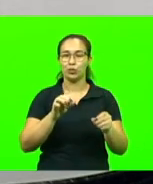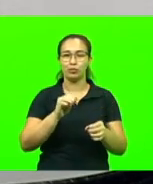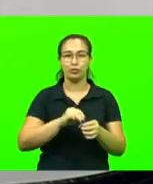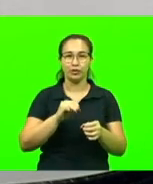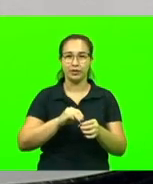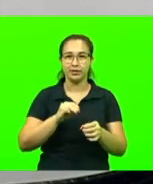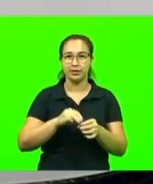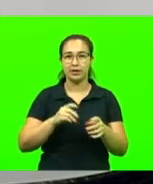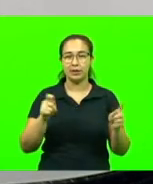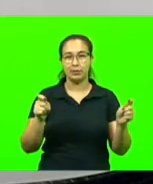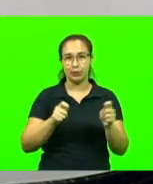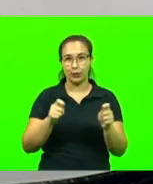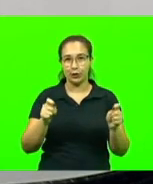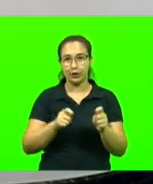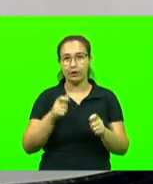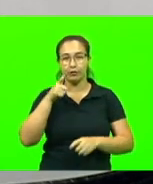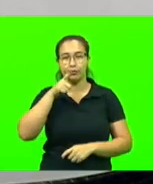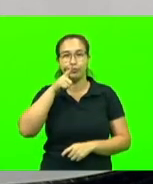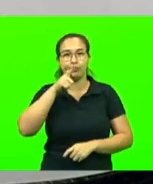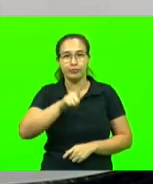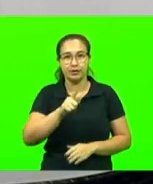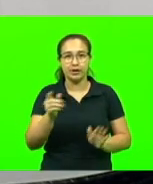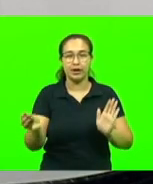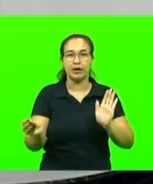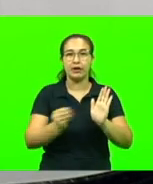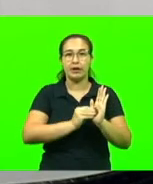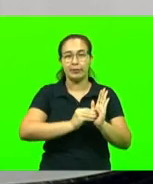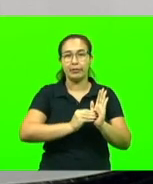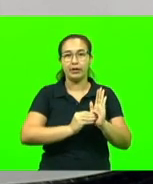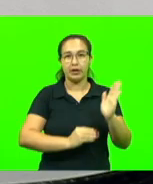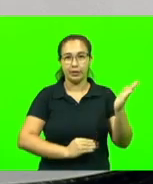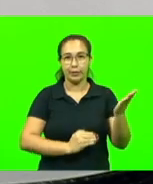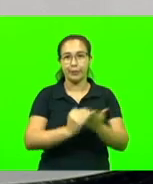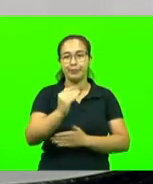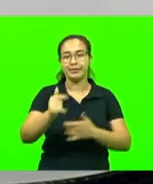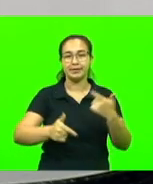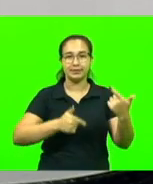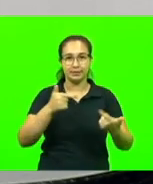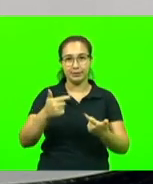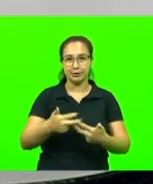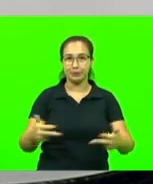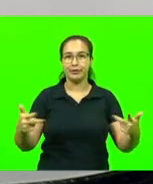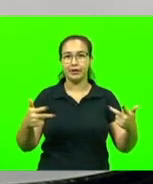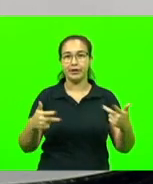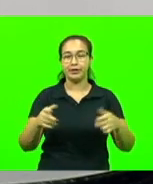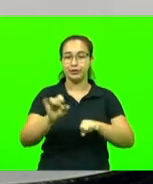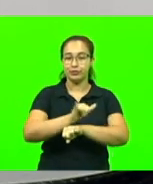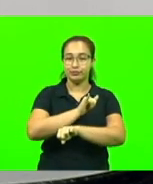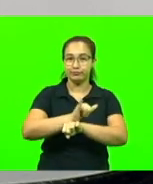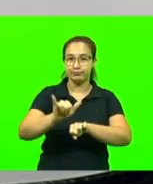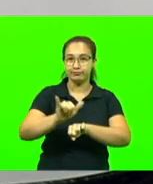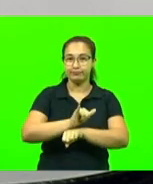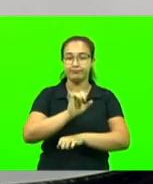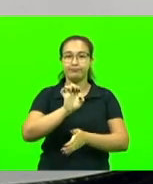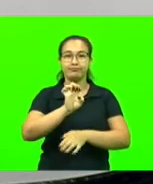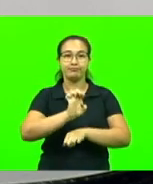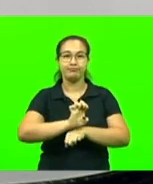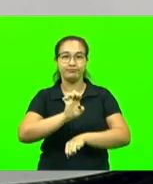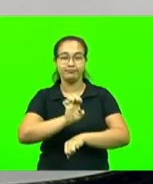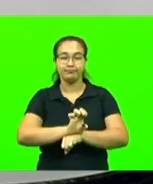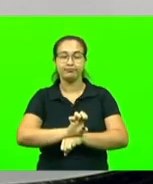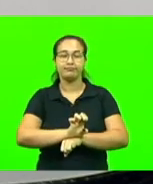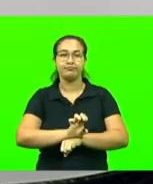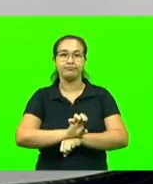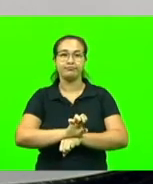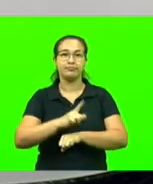grandes sonhos do papel nesse grande programa de planejamento estratégico do Estado, que vai estruturar ações relevantes para os